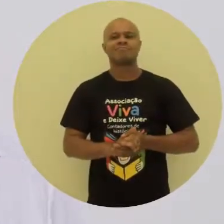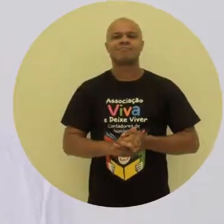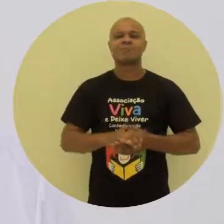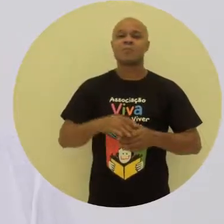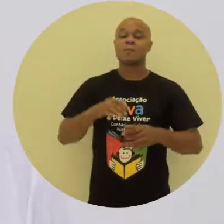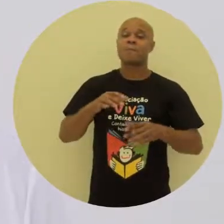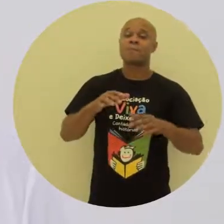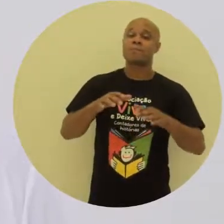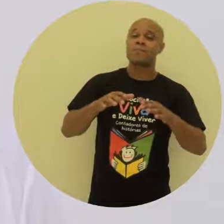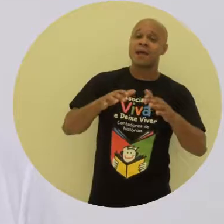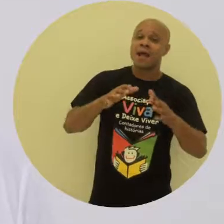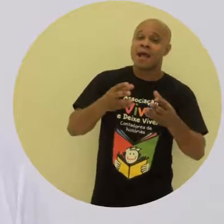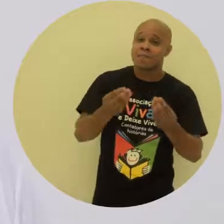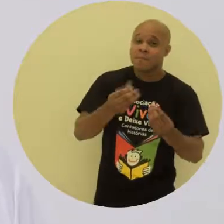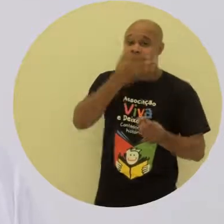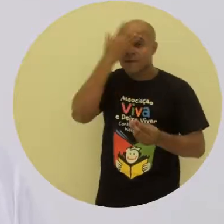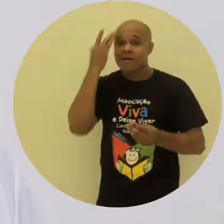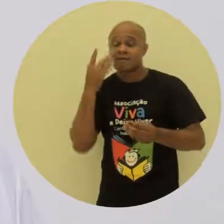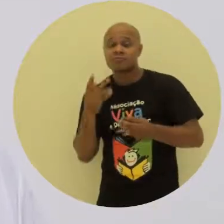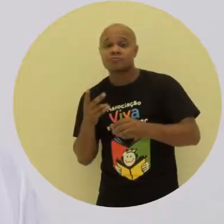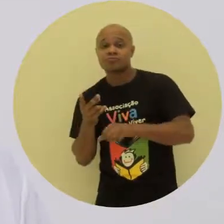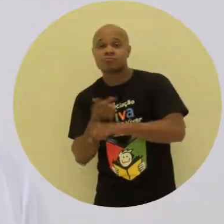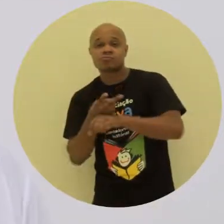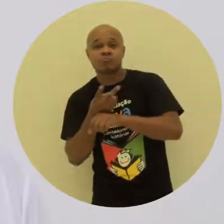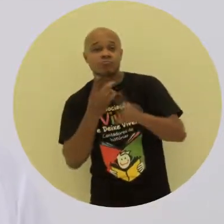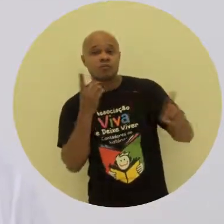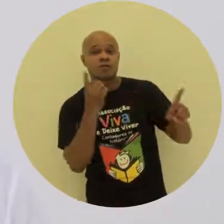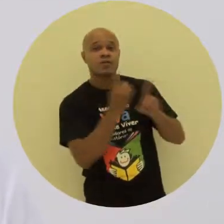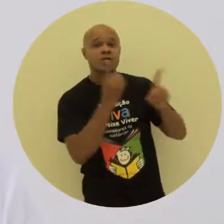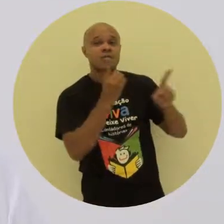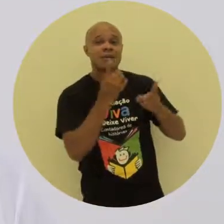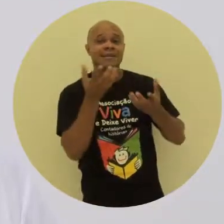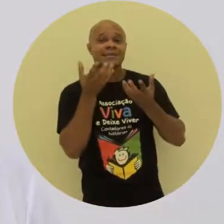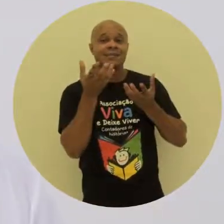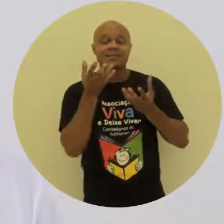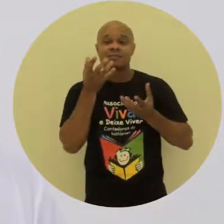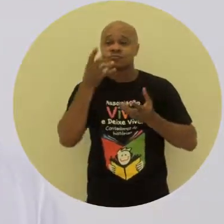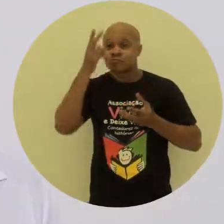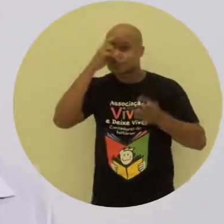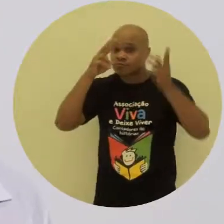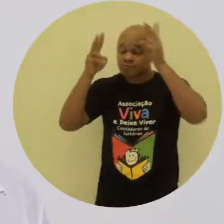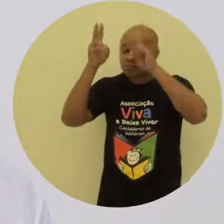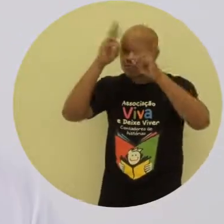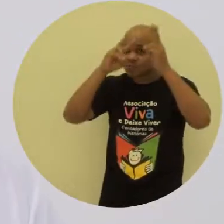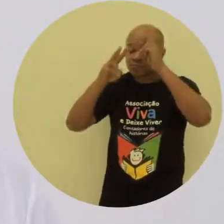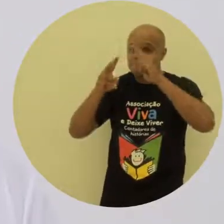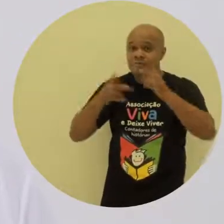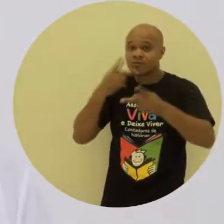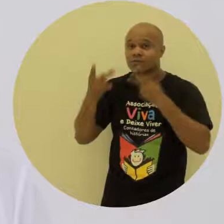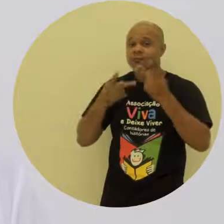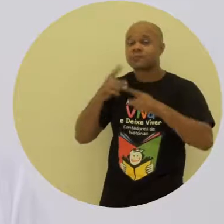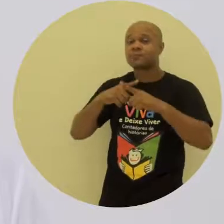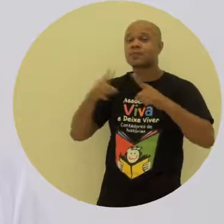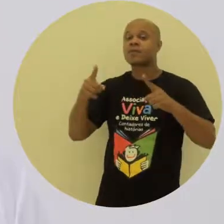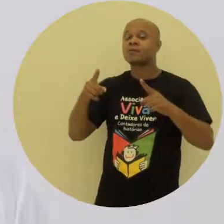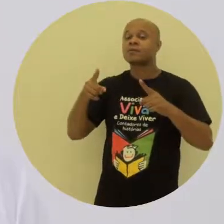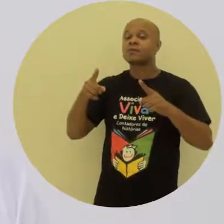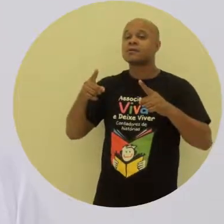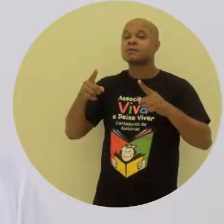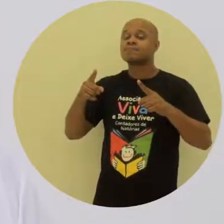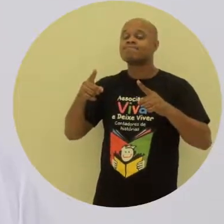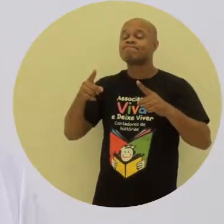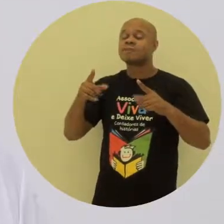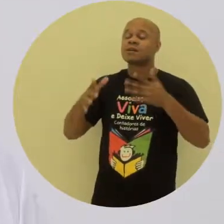geral. Muita gente nos procura querendo ser contador de história. mas na trajetória da